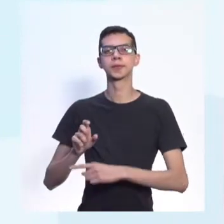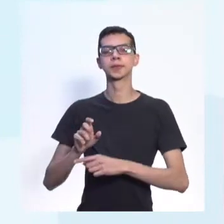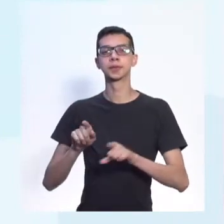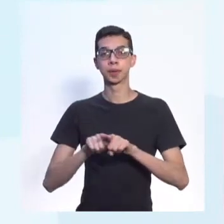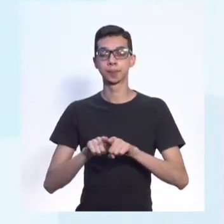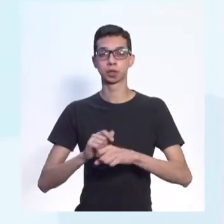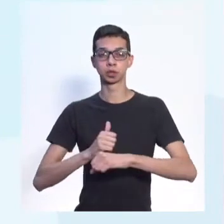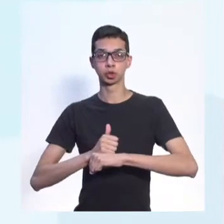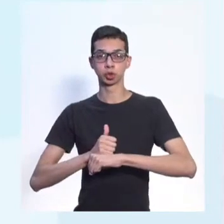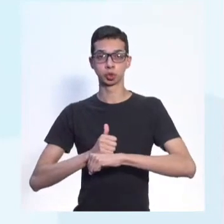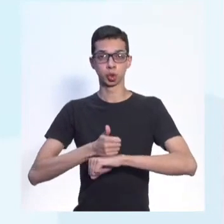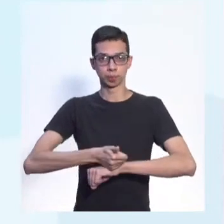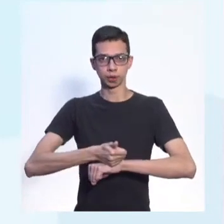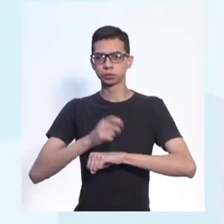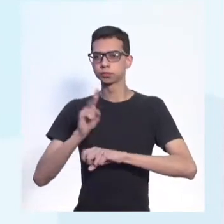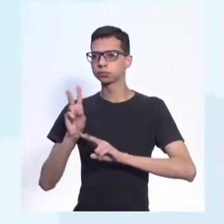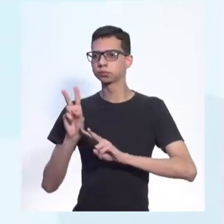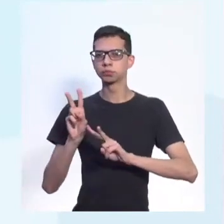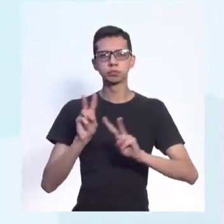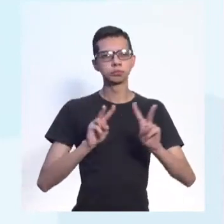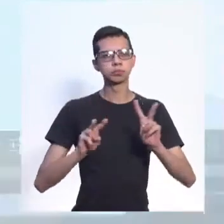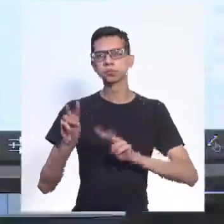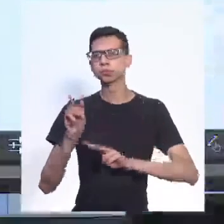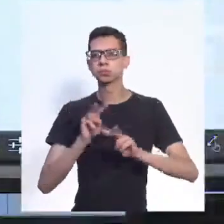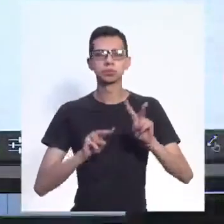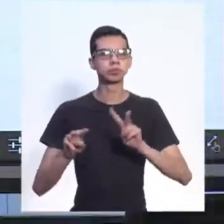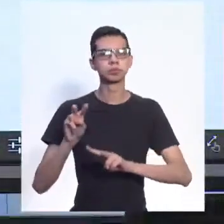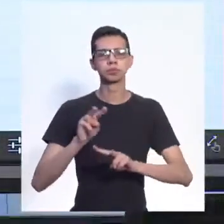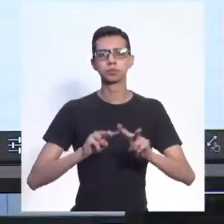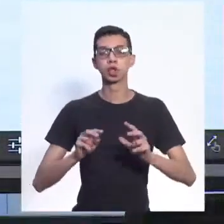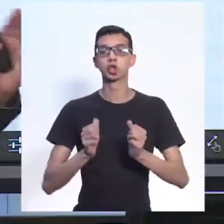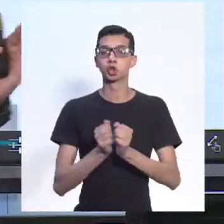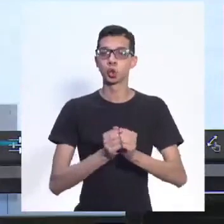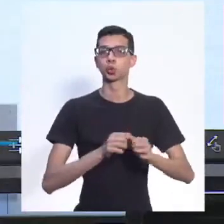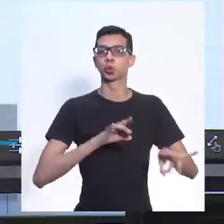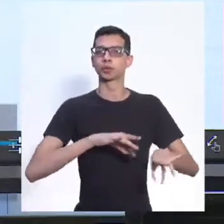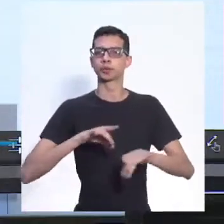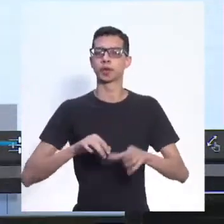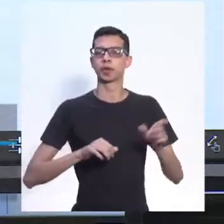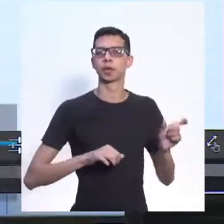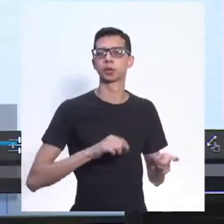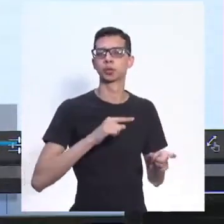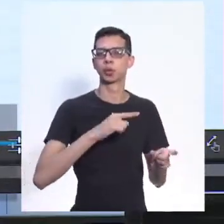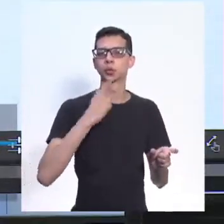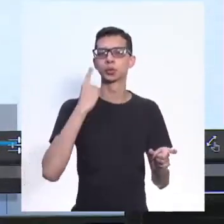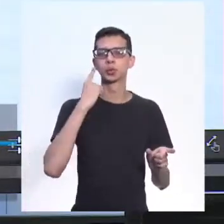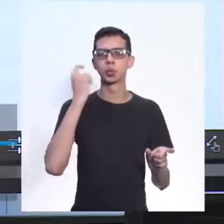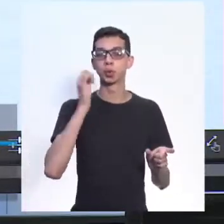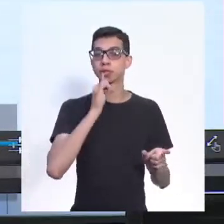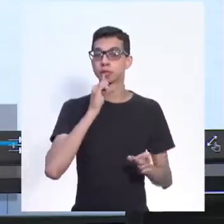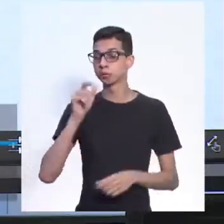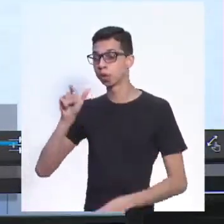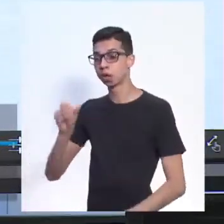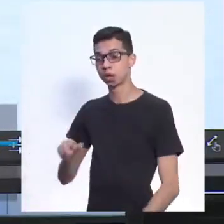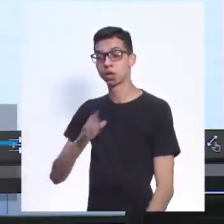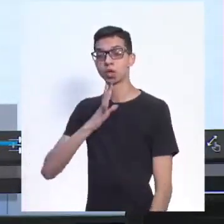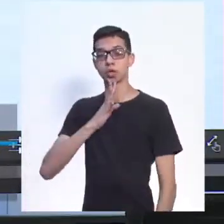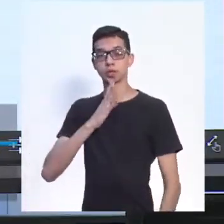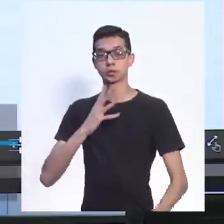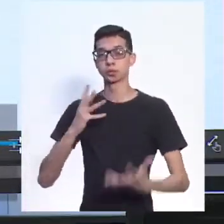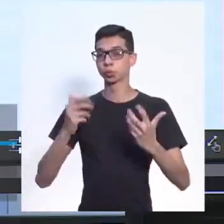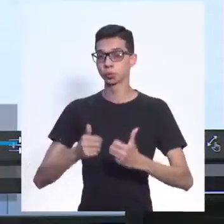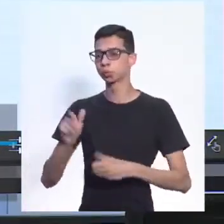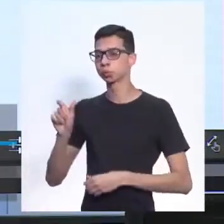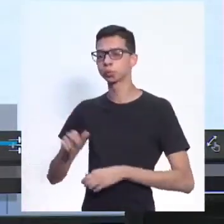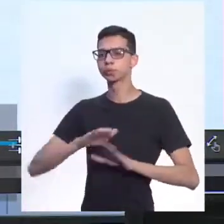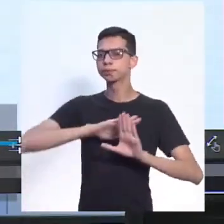mixagem e da masterização junto com os técnicos de som. Então, o produtor ele é aquele homem coringa, né? Ele está por trás de tudo e ele conhece um pouquinho de cada uma